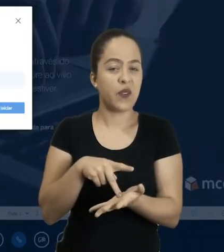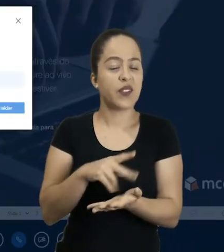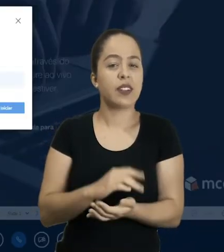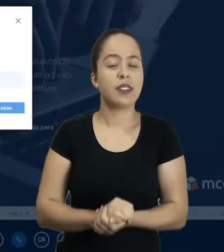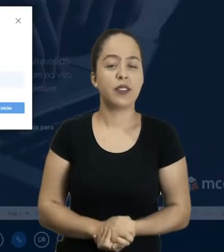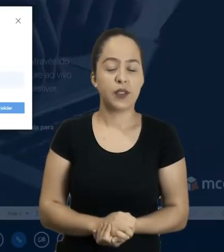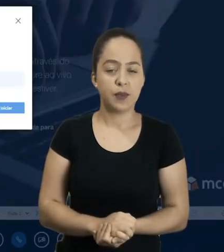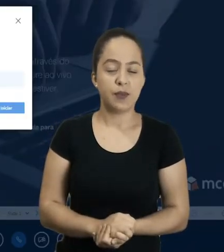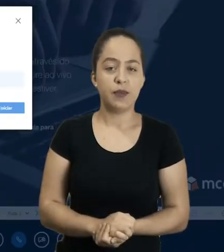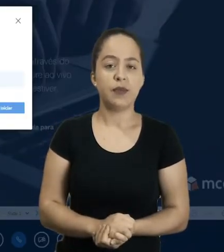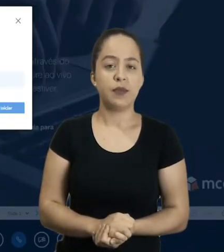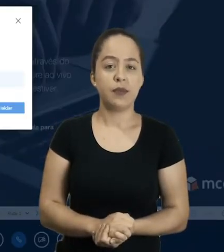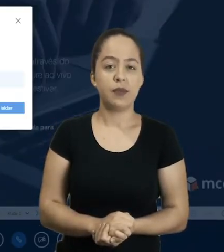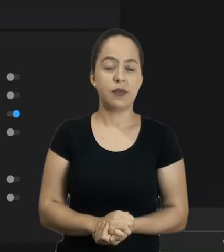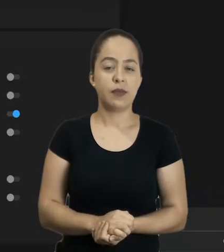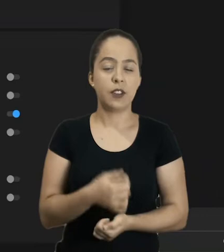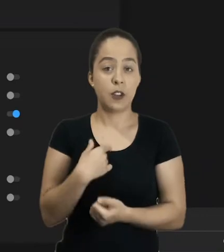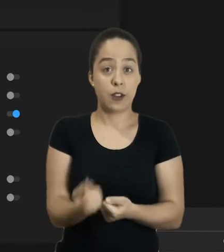sessão, RTMP.